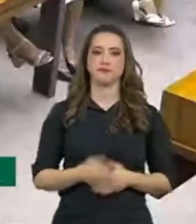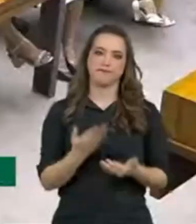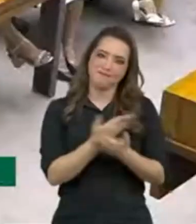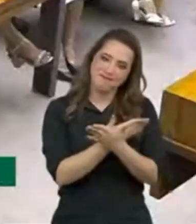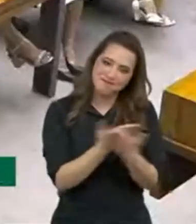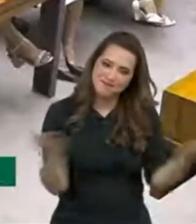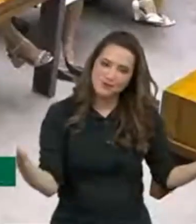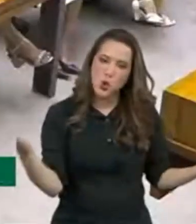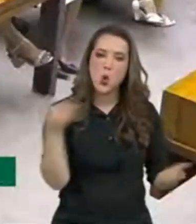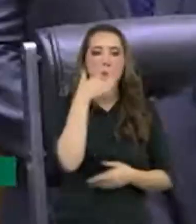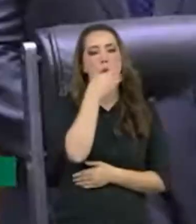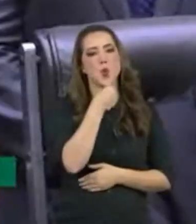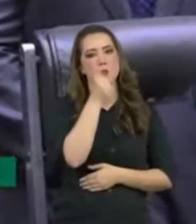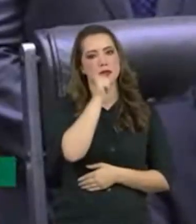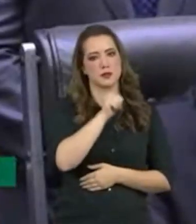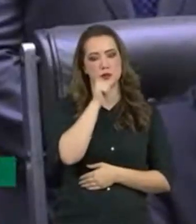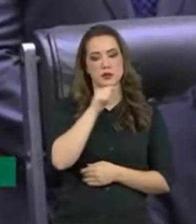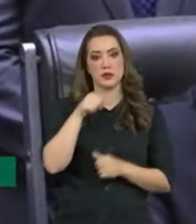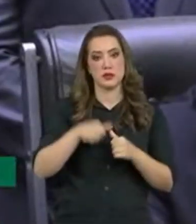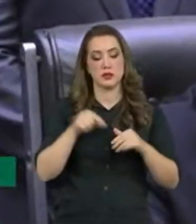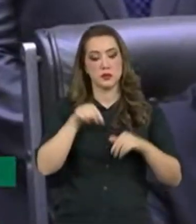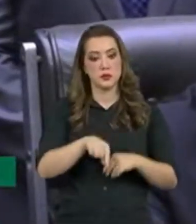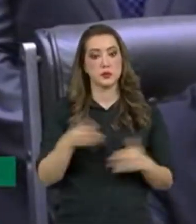Senhoras e senhores,